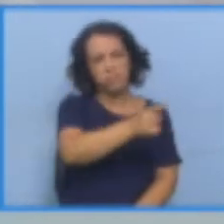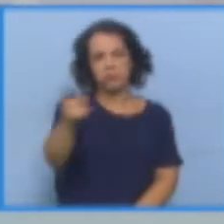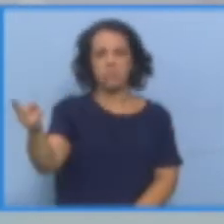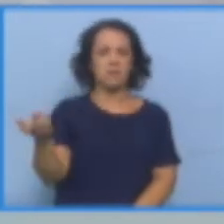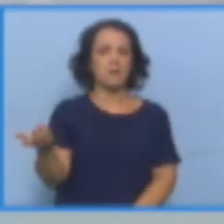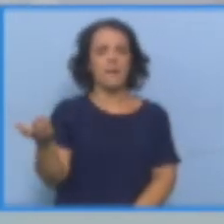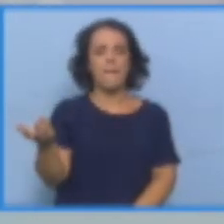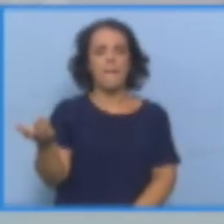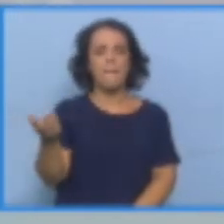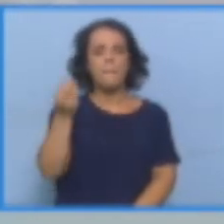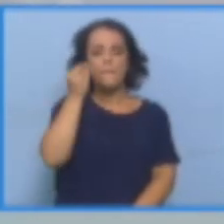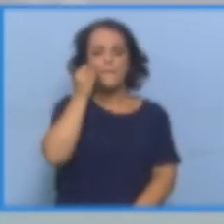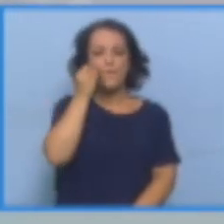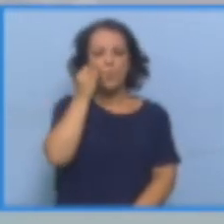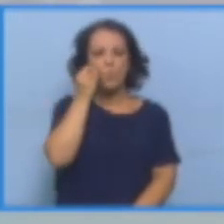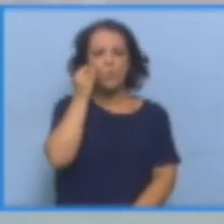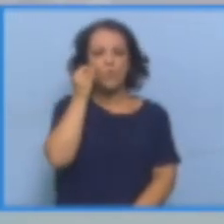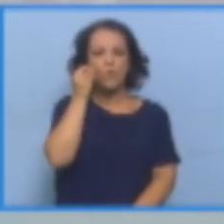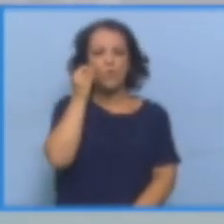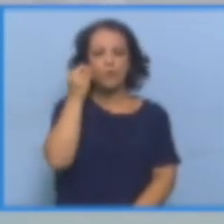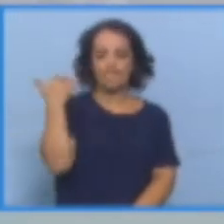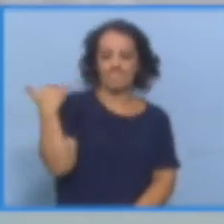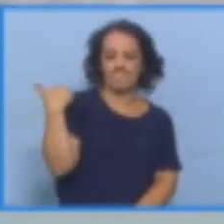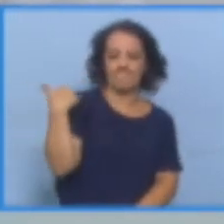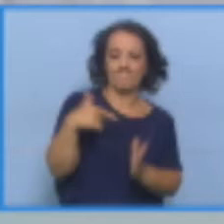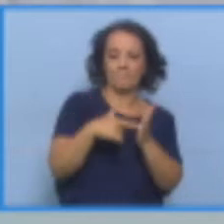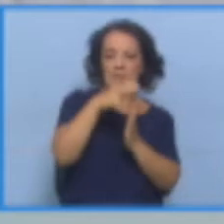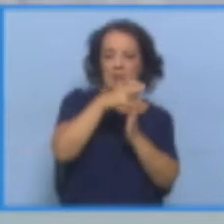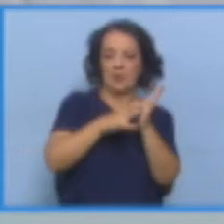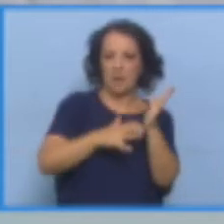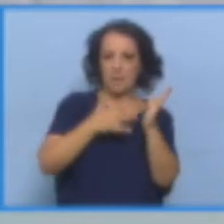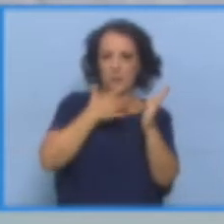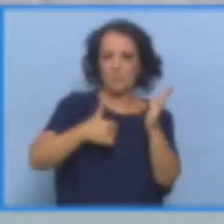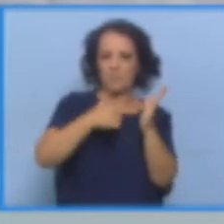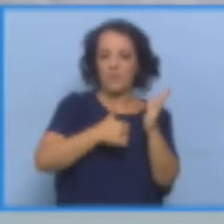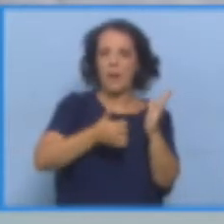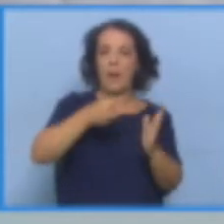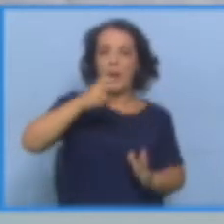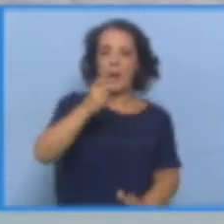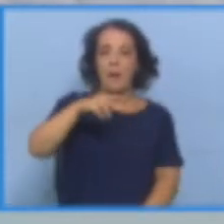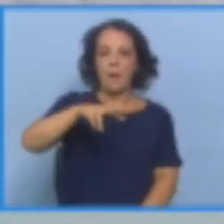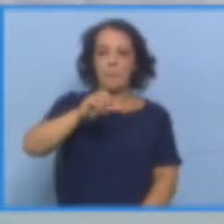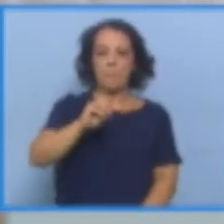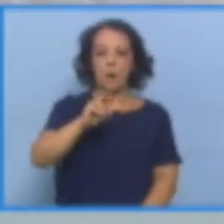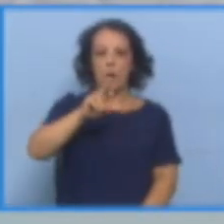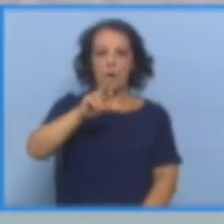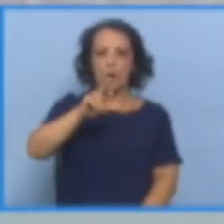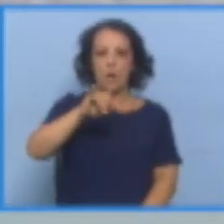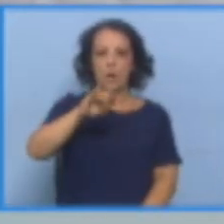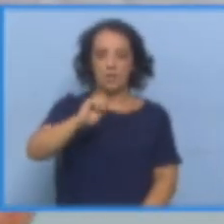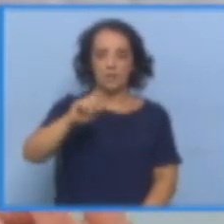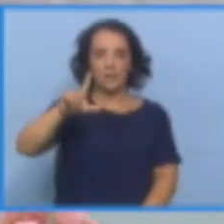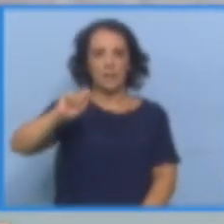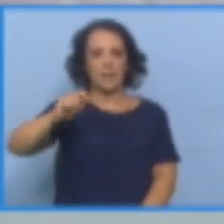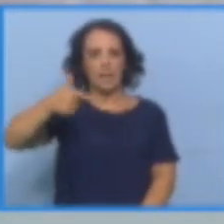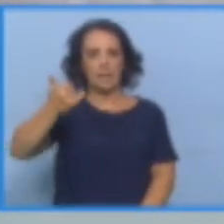maneira de entender a proposta que nos é feita naquele texto belíssimo que é a Amoris Laetitia, não é? Sobretudo quando se levanta esta